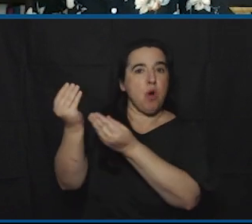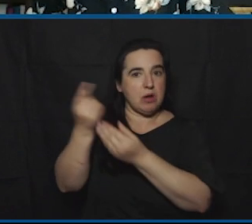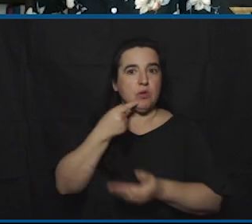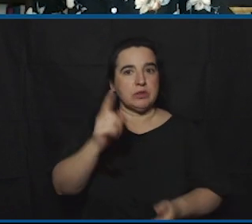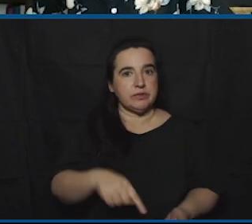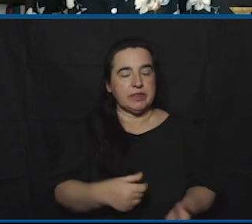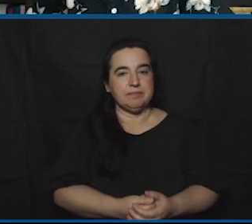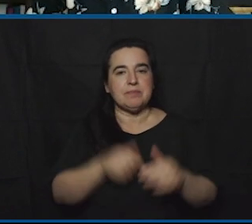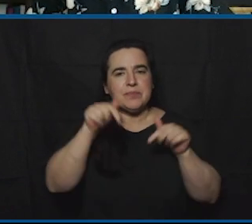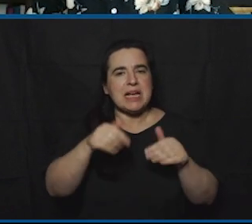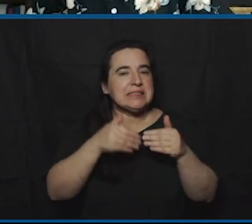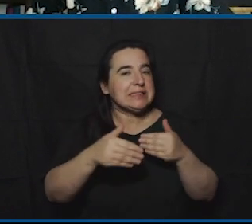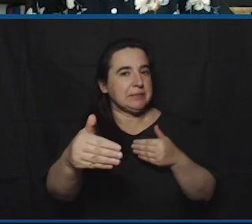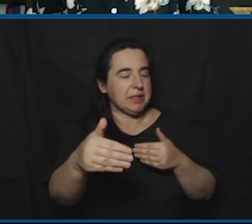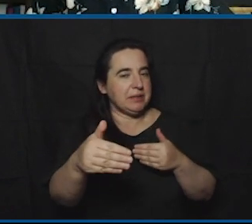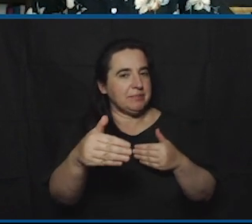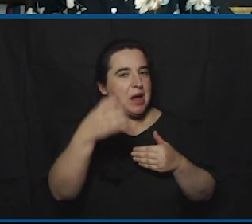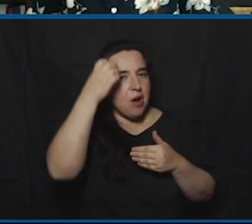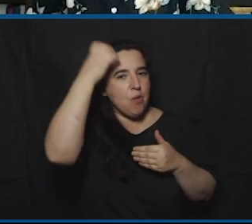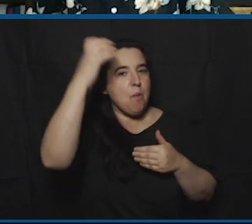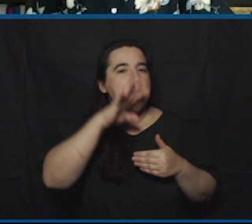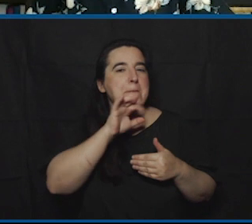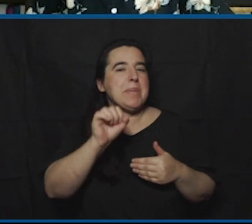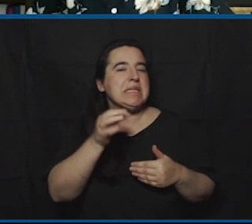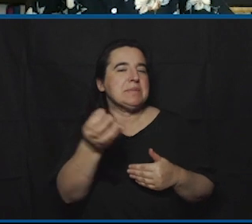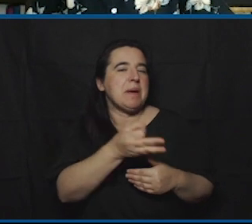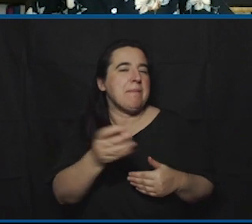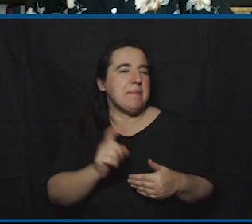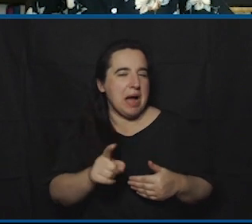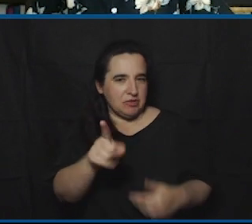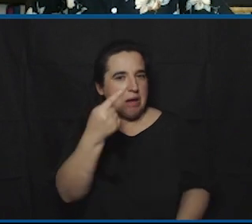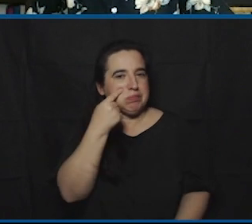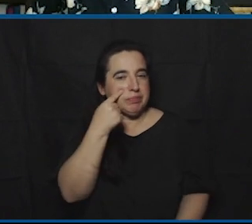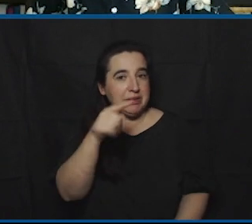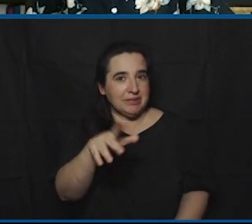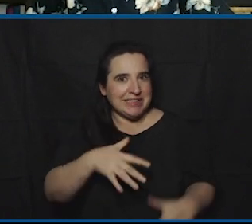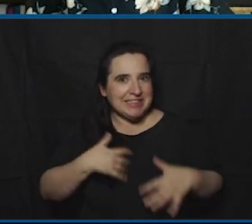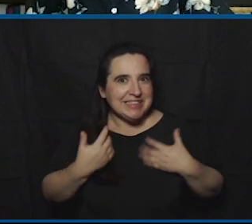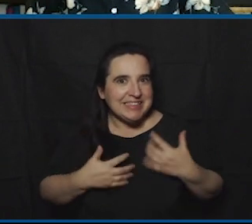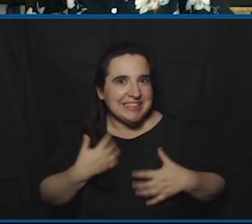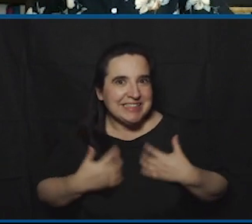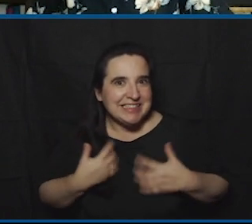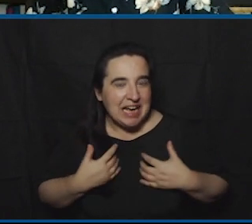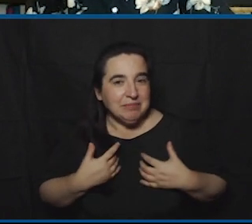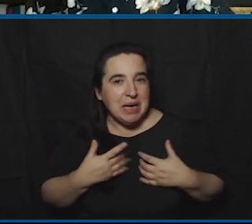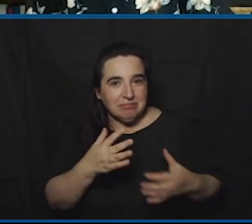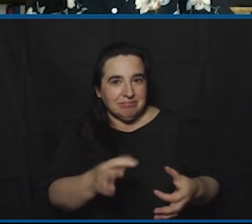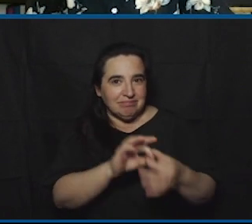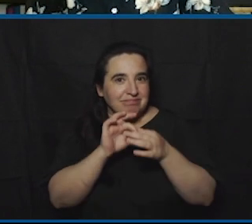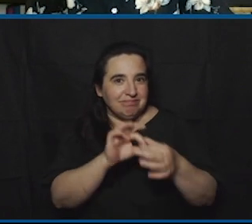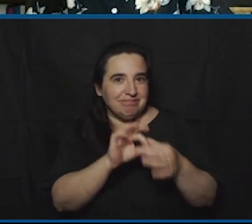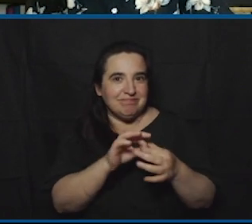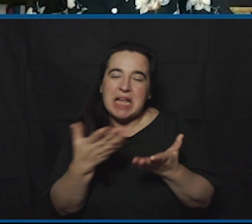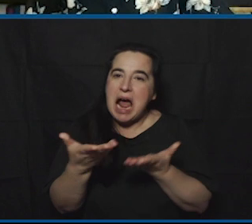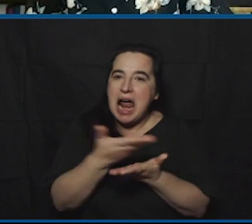semana, nós vamos ver o nobre príncipe da paz. Eu creio que vocês já estão ansiosos para poderem dar o vosso contributo